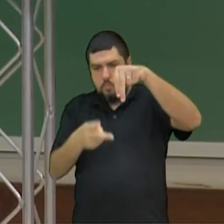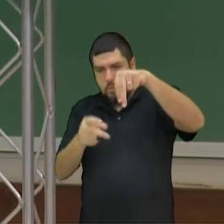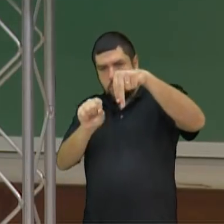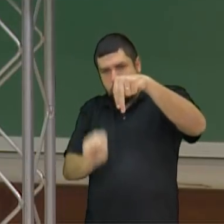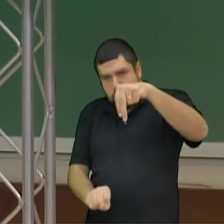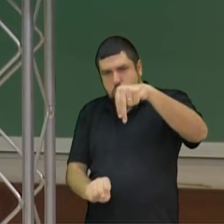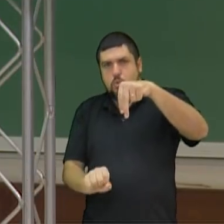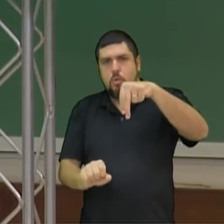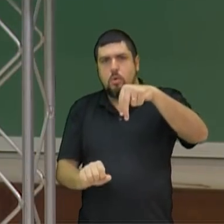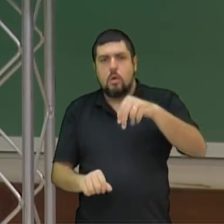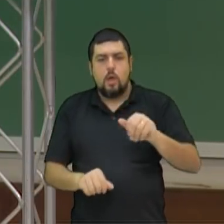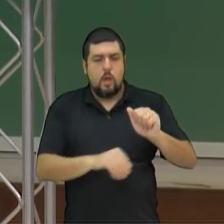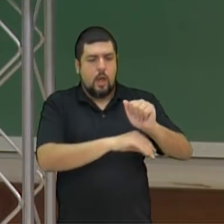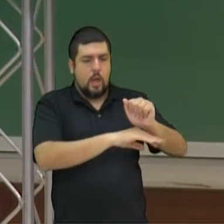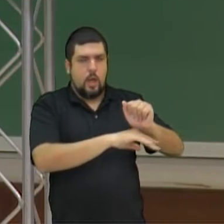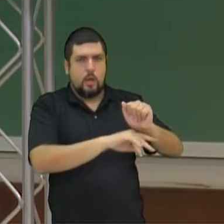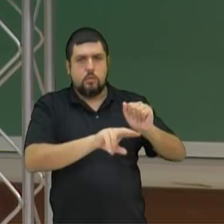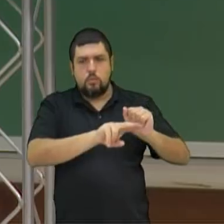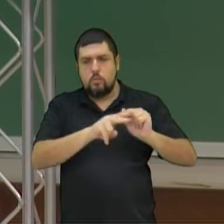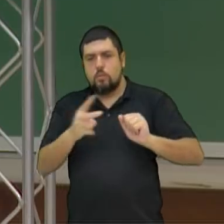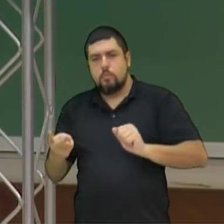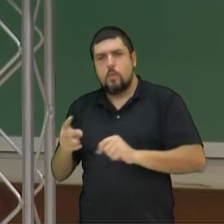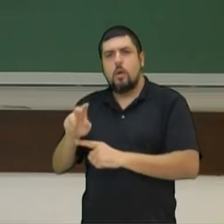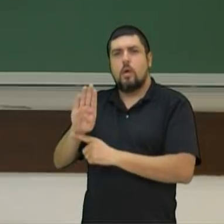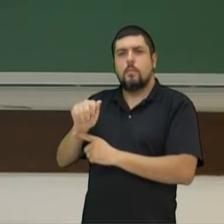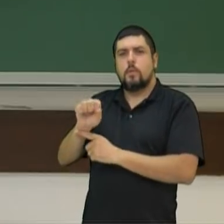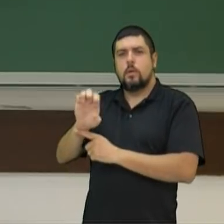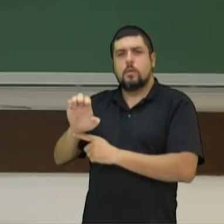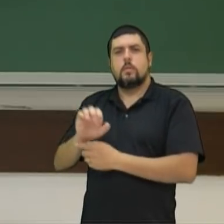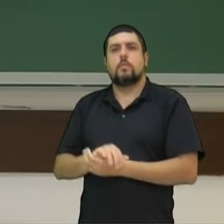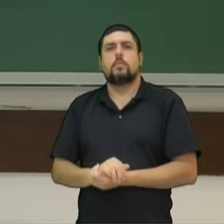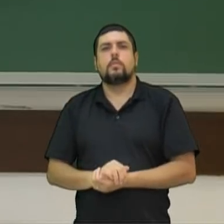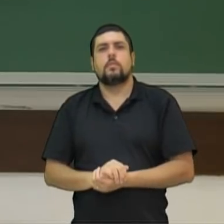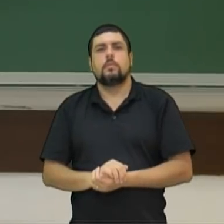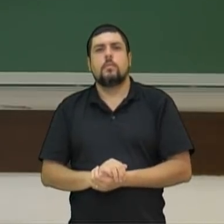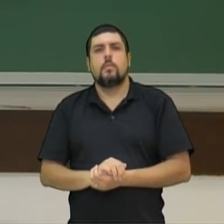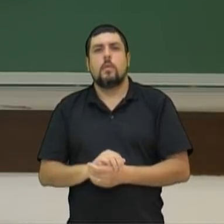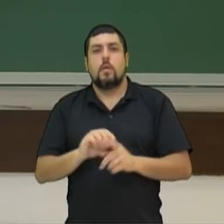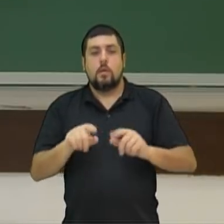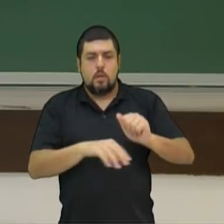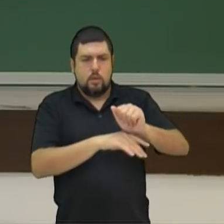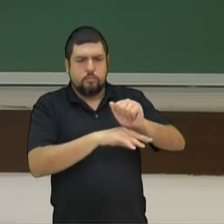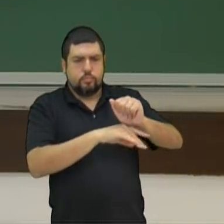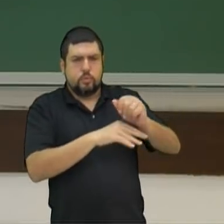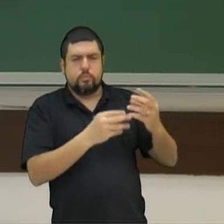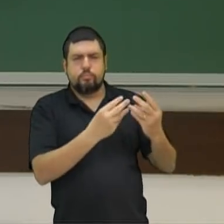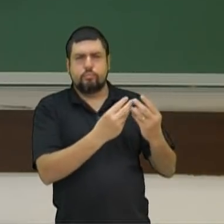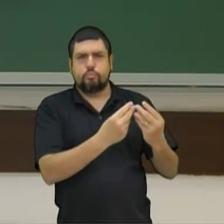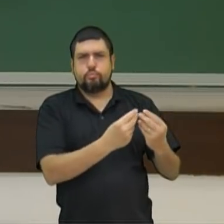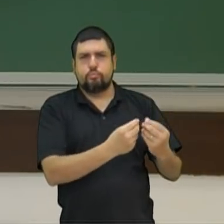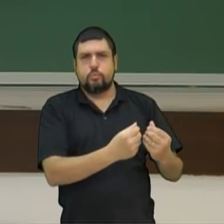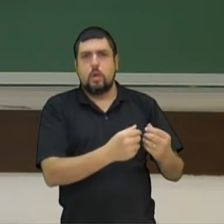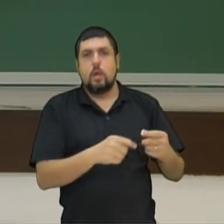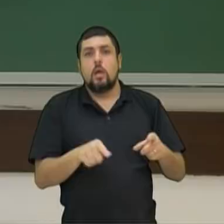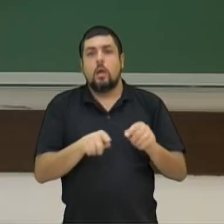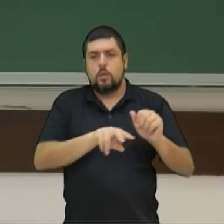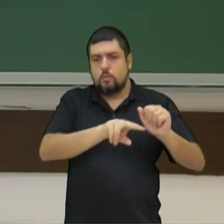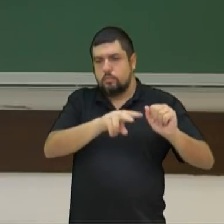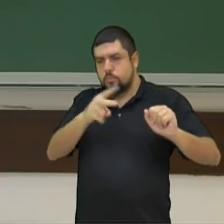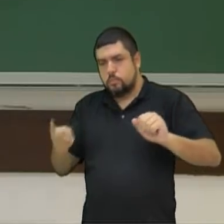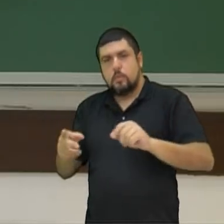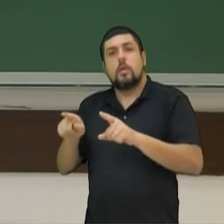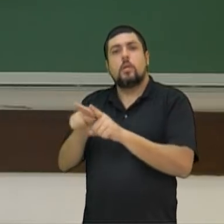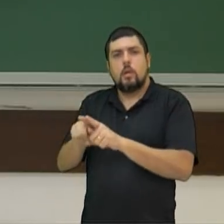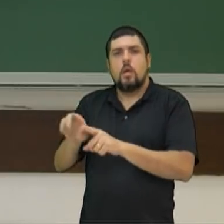é base. Só que assim como tem ácidos extremamente corrosivos, do outro lado temos bases extremamente